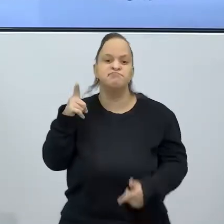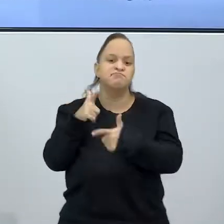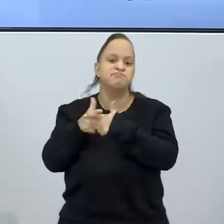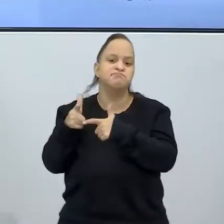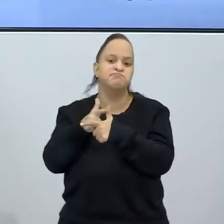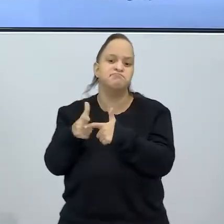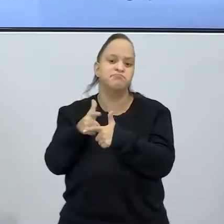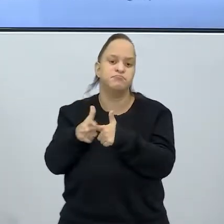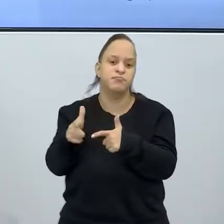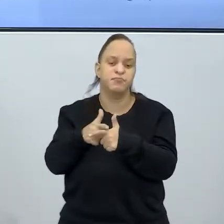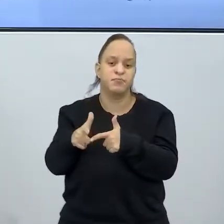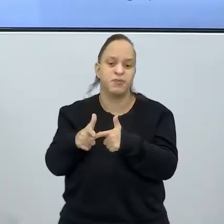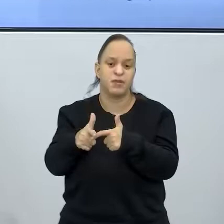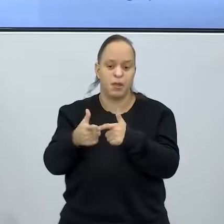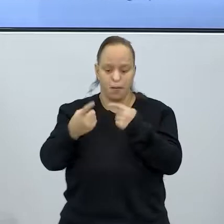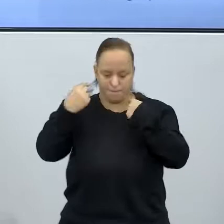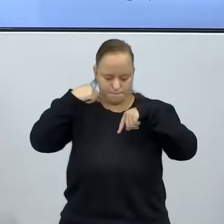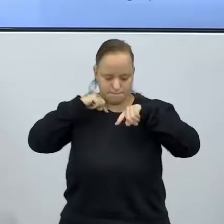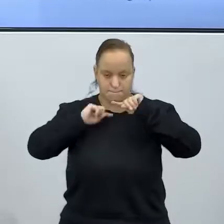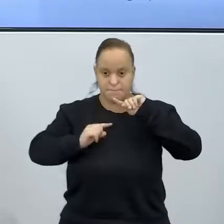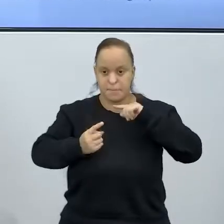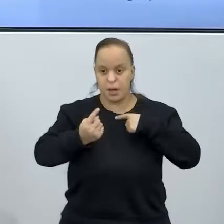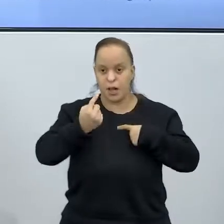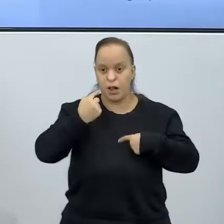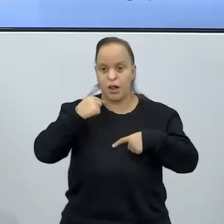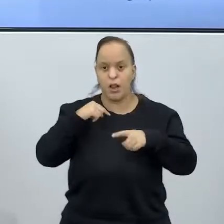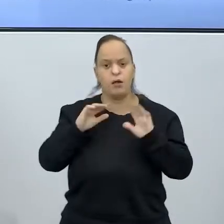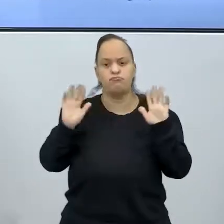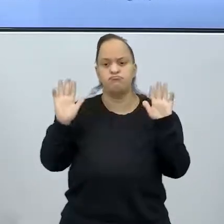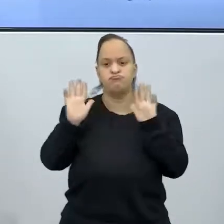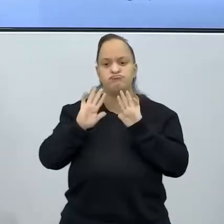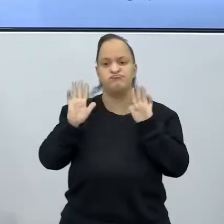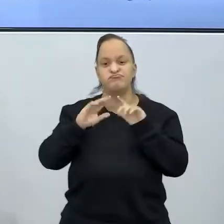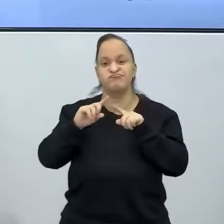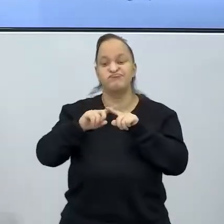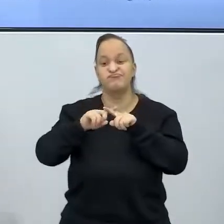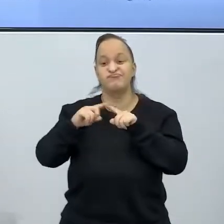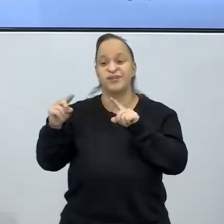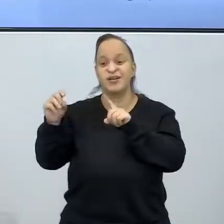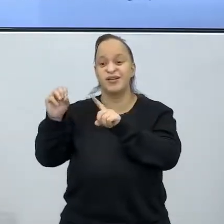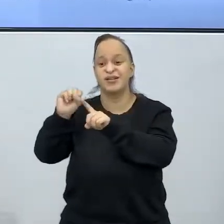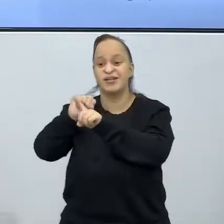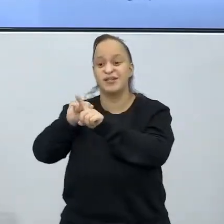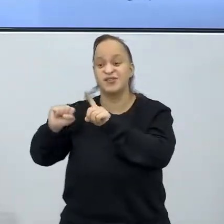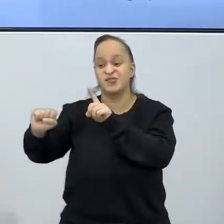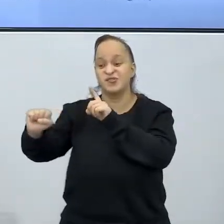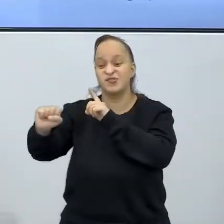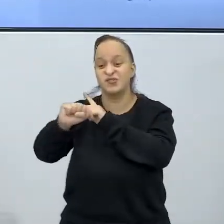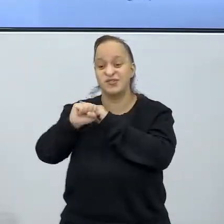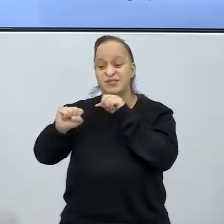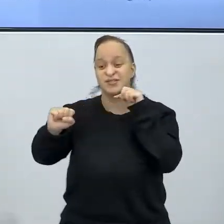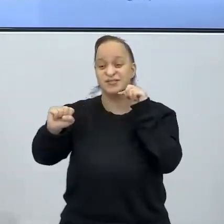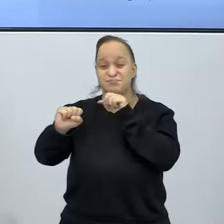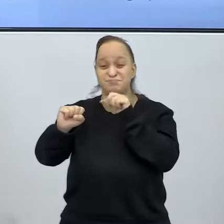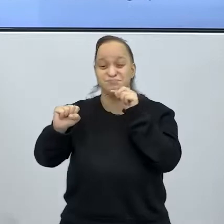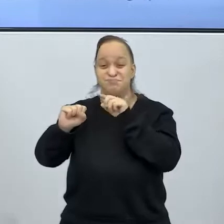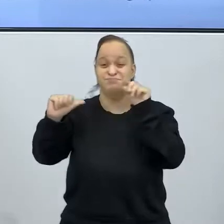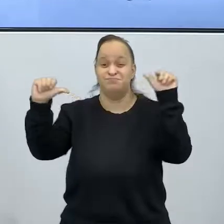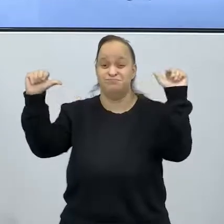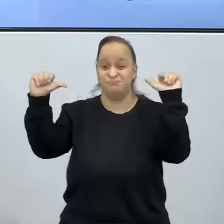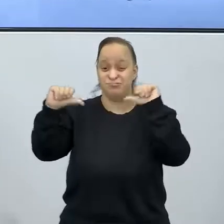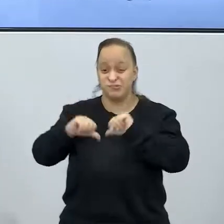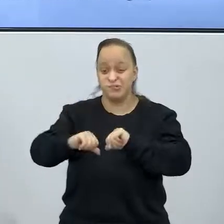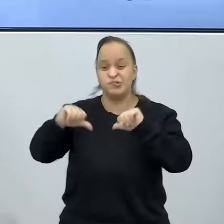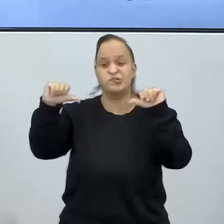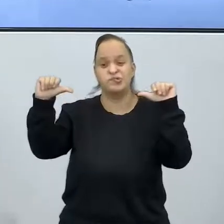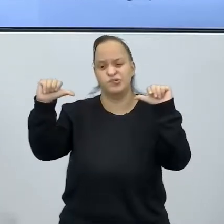problemas fisiológicos, né? Mas são problemas gerados por uma sociedade doente. Eu vou até fazer uma